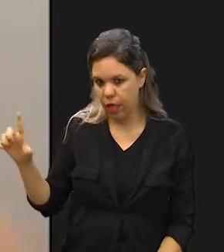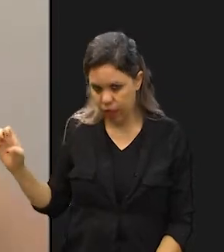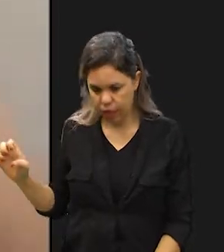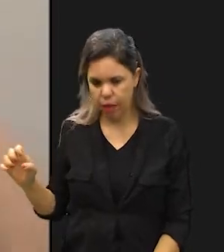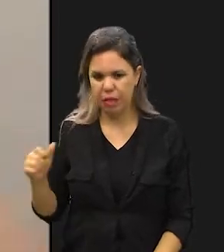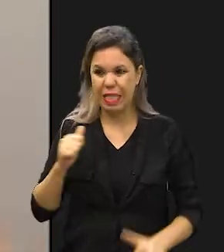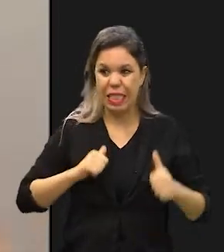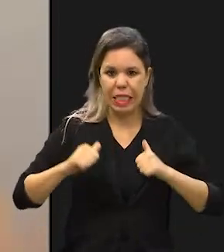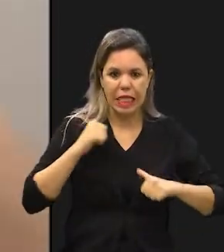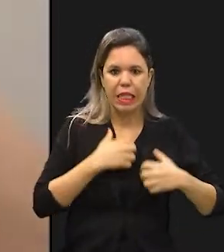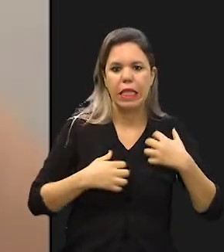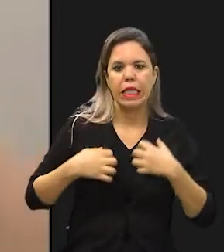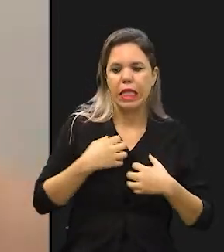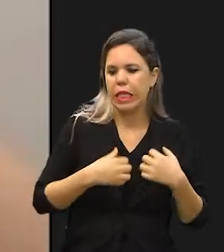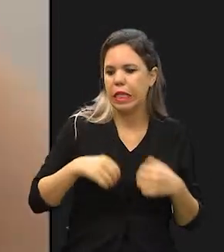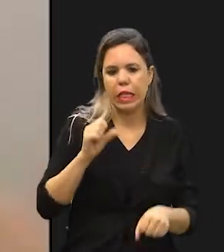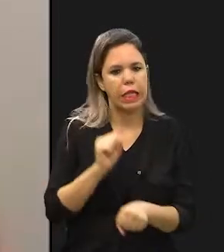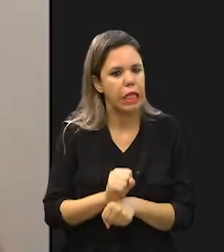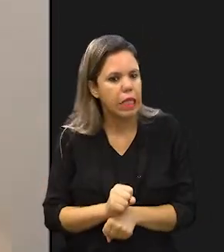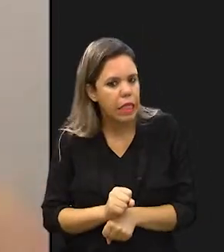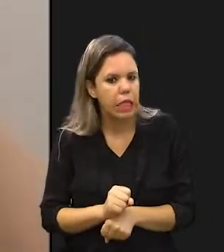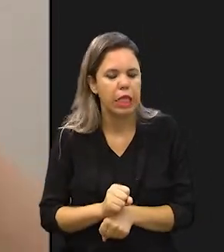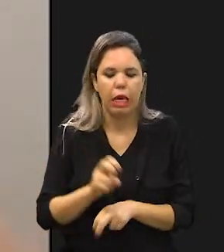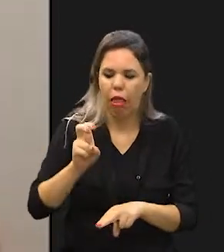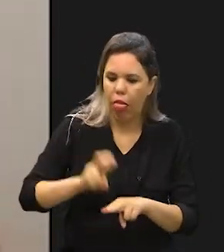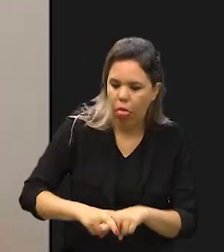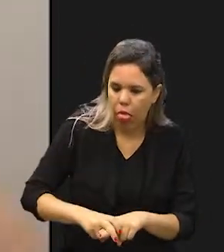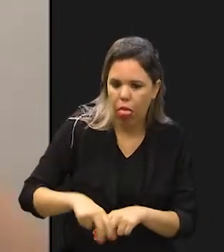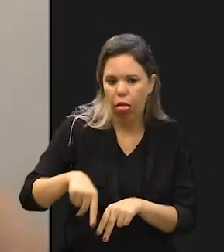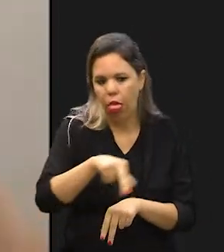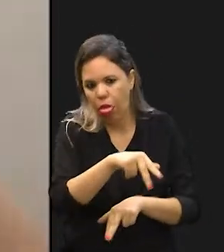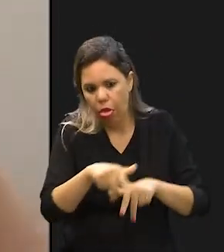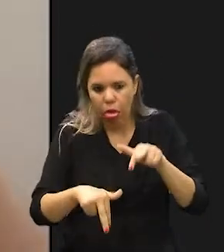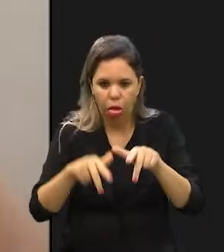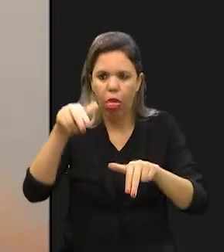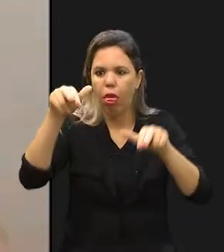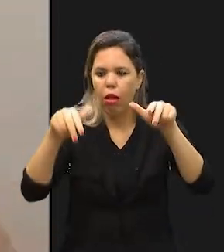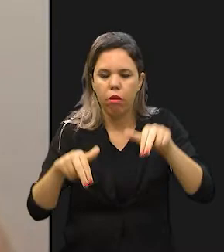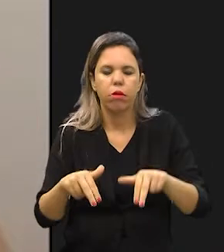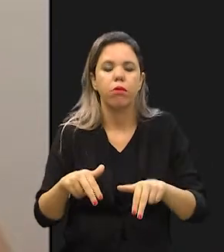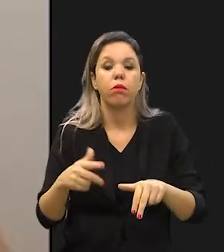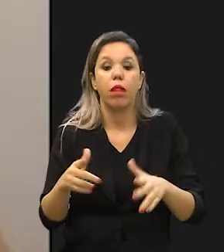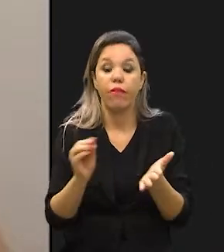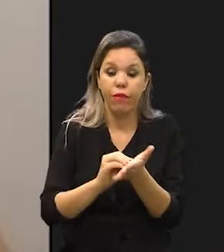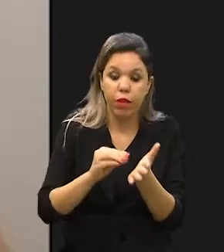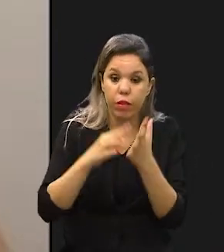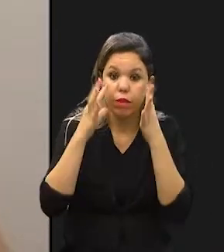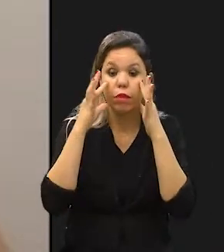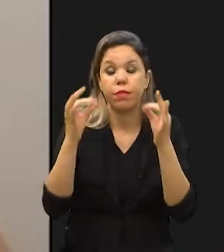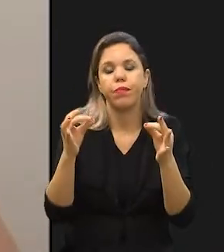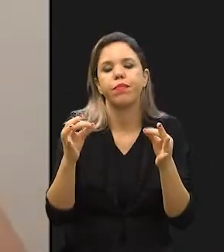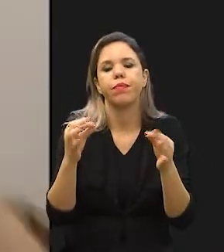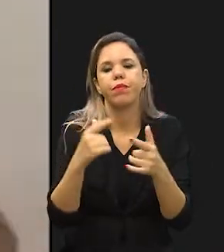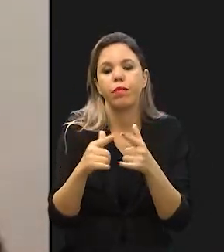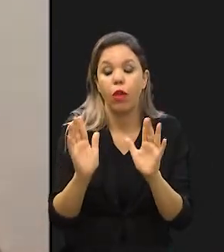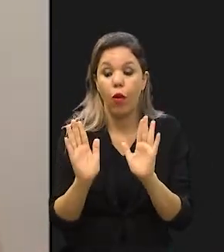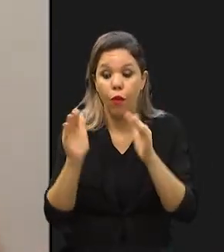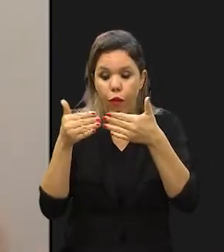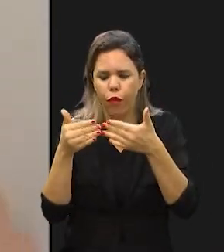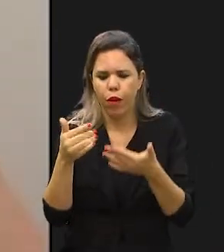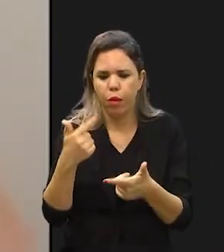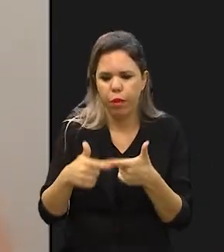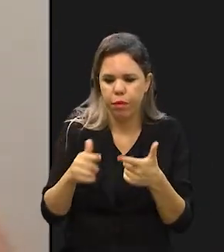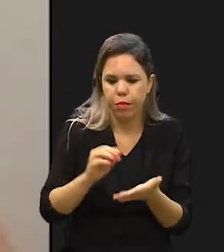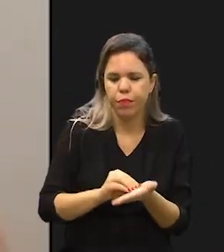aquela inquietação, a criança que não para, não senta, né? Nós temos a desatenção, que é uma dificuldade no foco,